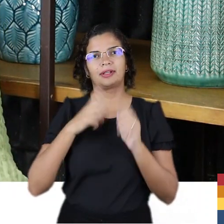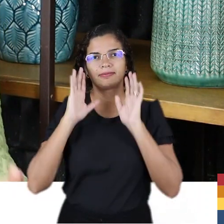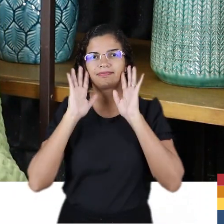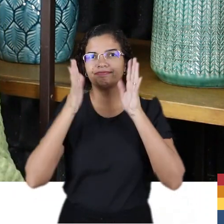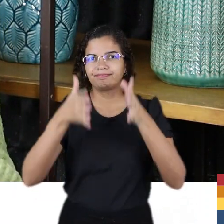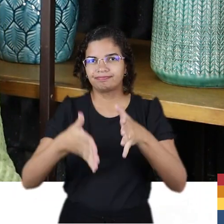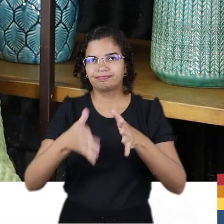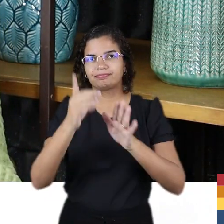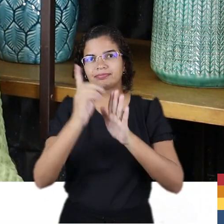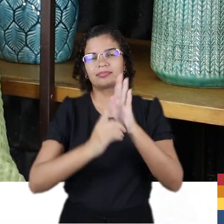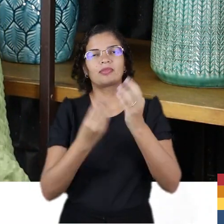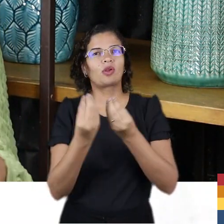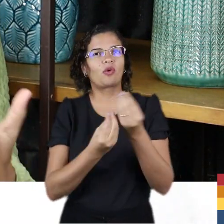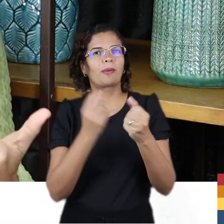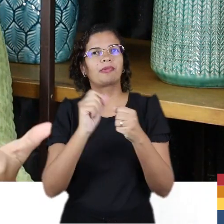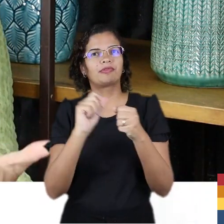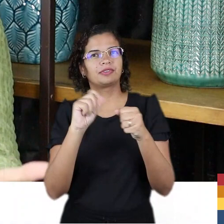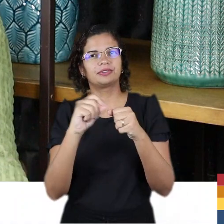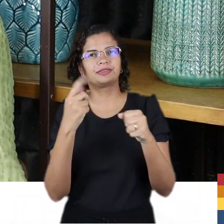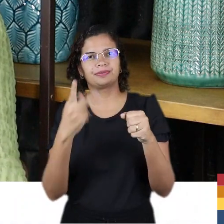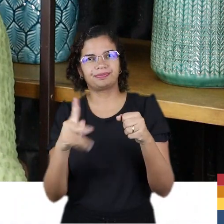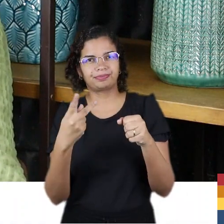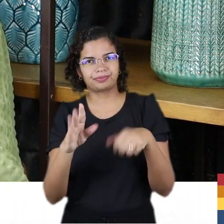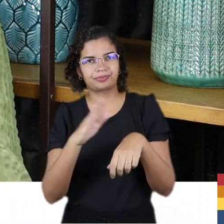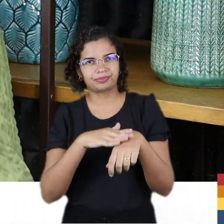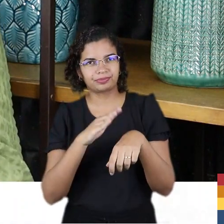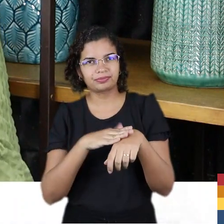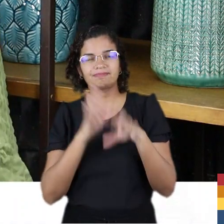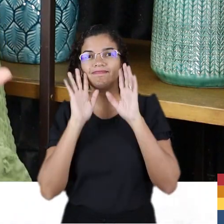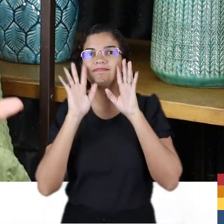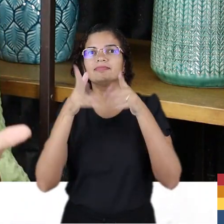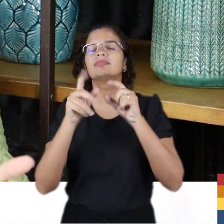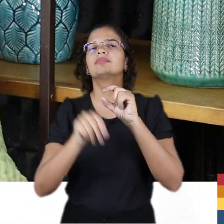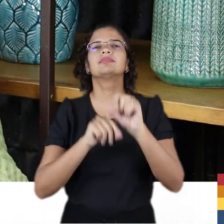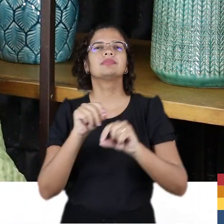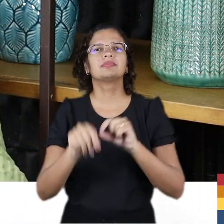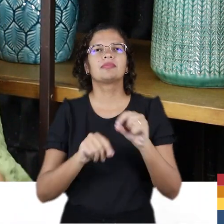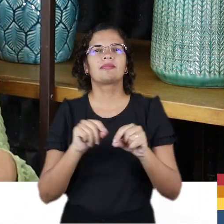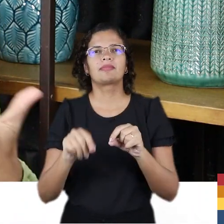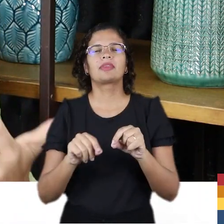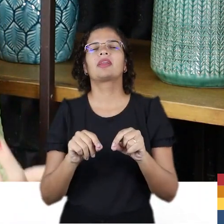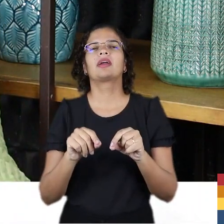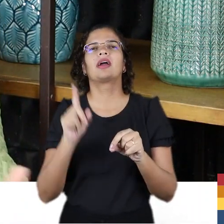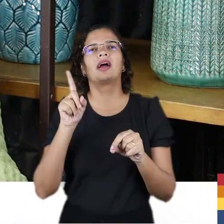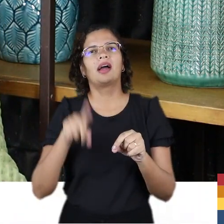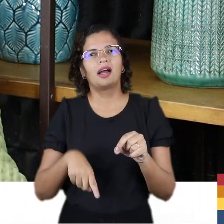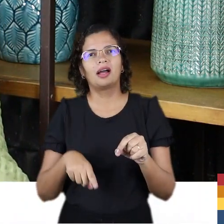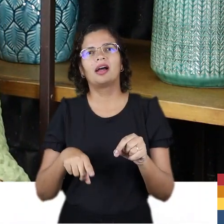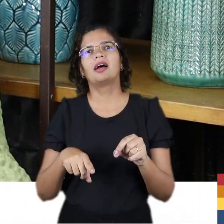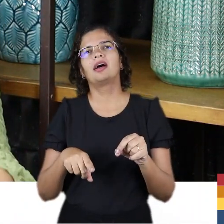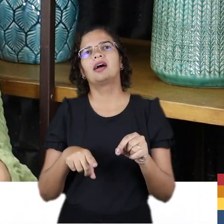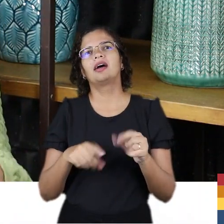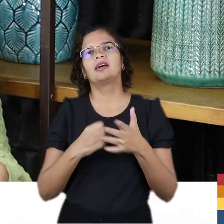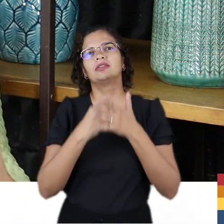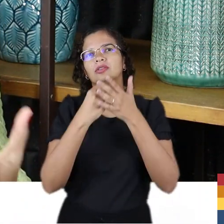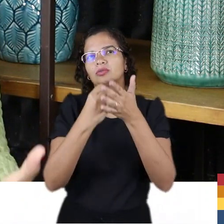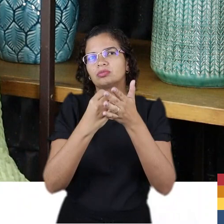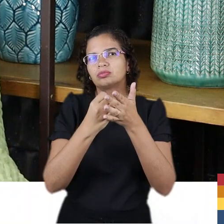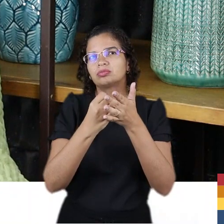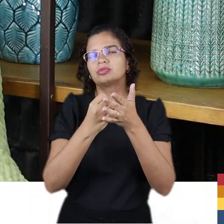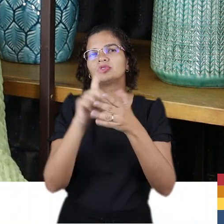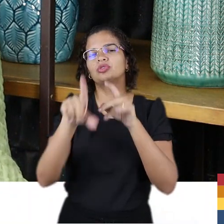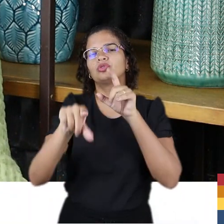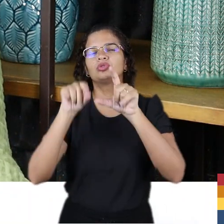conteúdos diversos, né, de objetos correlados, de objetos do conhecimento da formação geral básica, articulando e